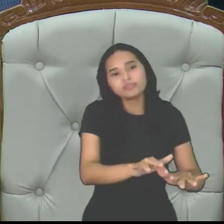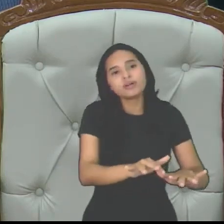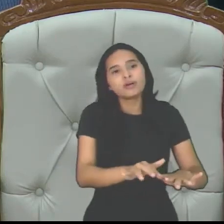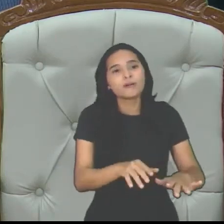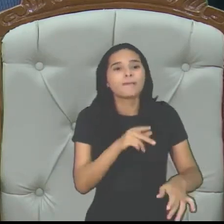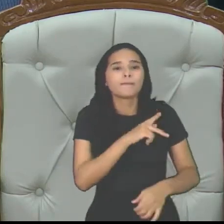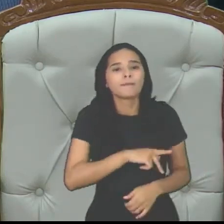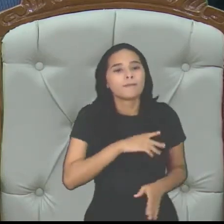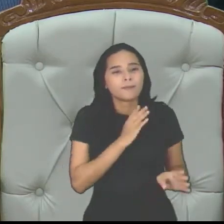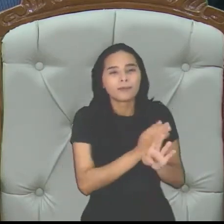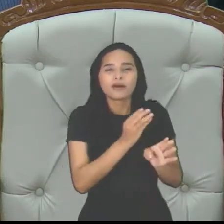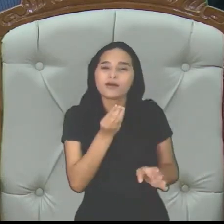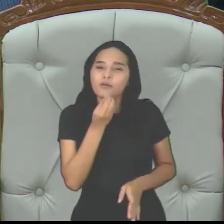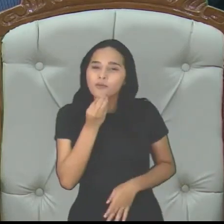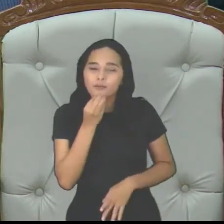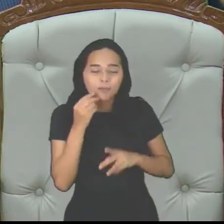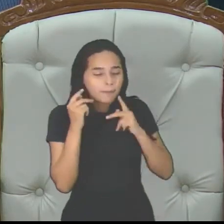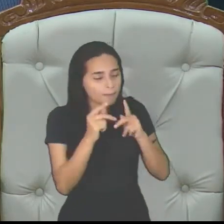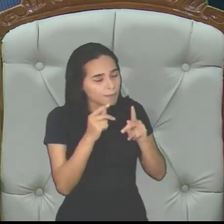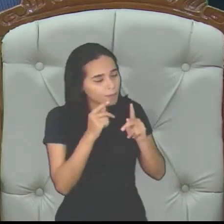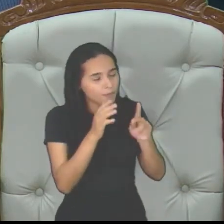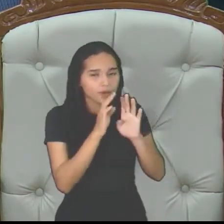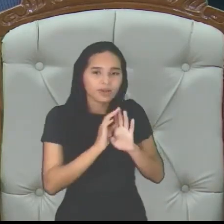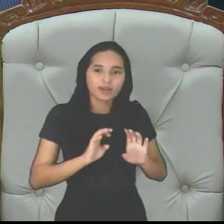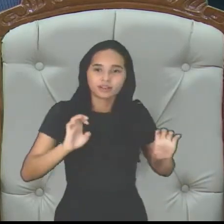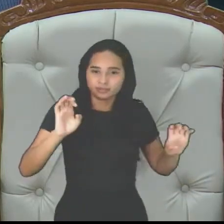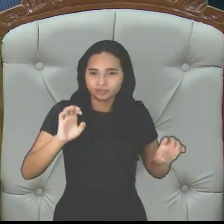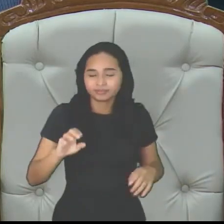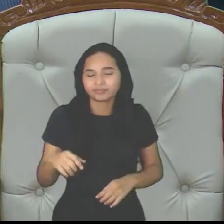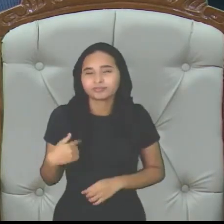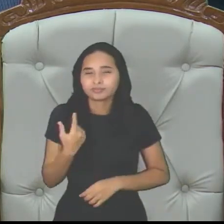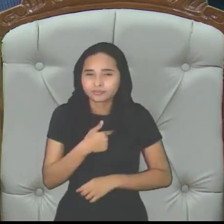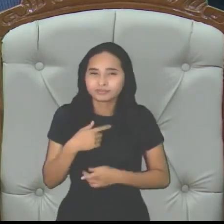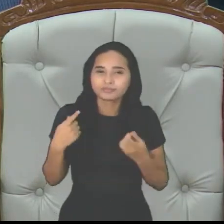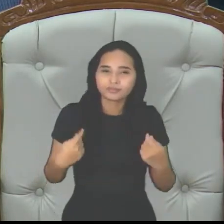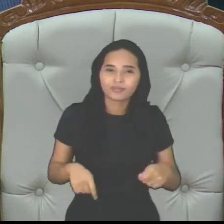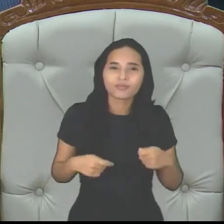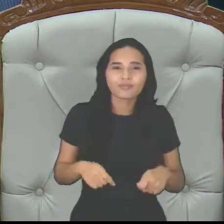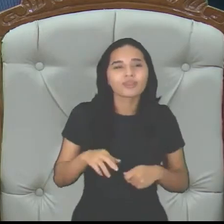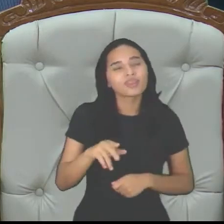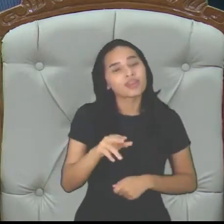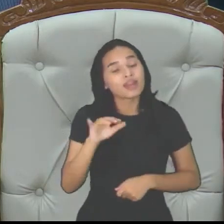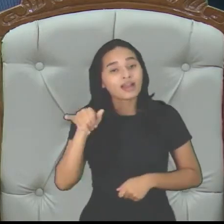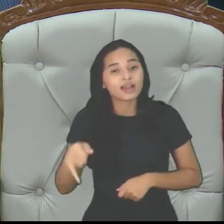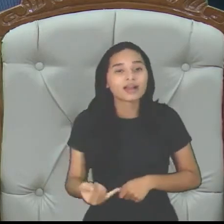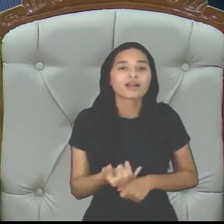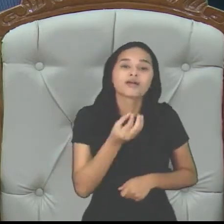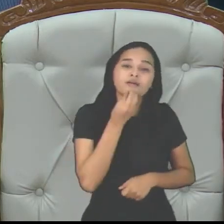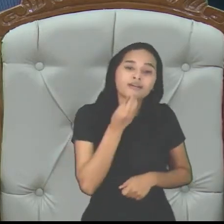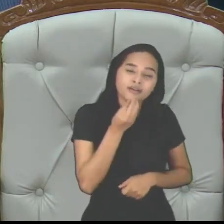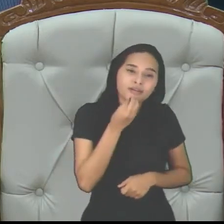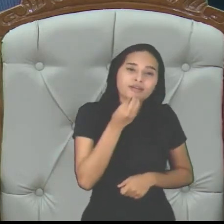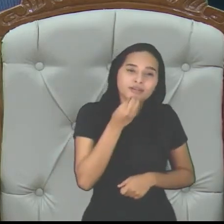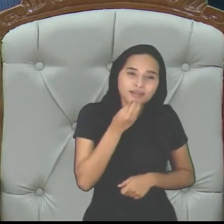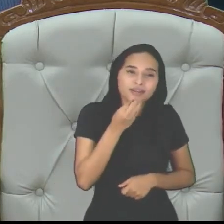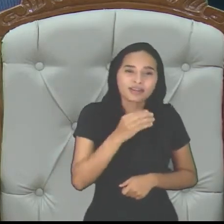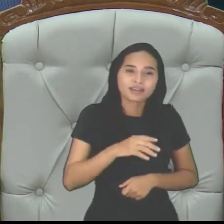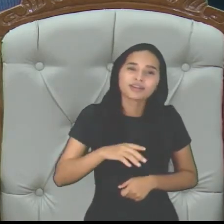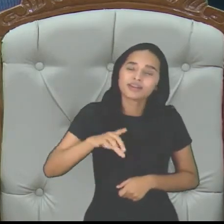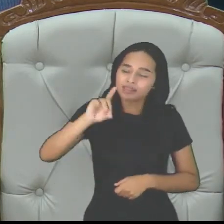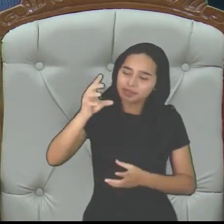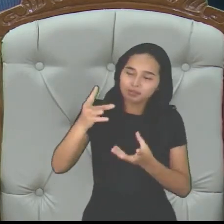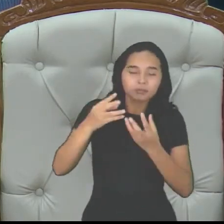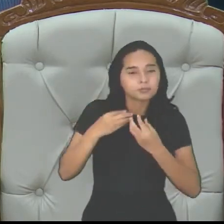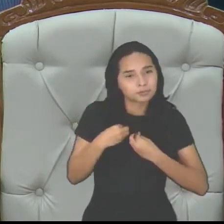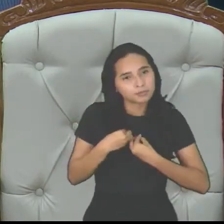uma oportunidade para pregar o evangelho. Irmão, nós precisamos, irmãos, aproveitar as oportunidades que Cristo nos